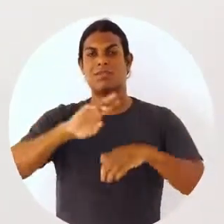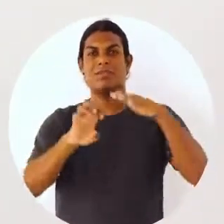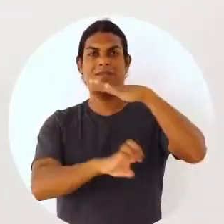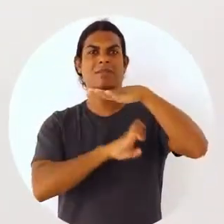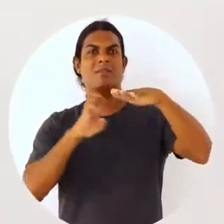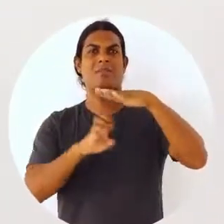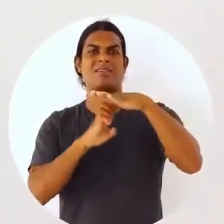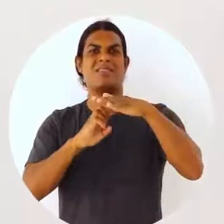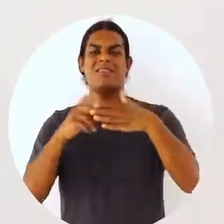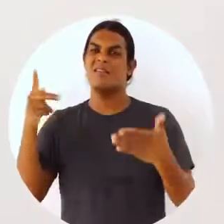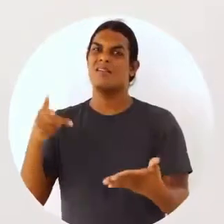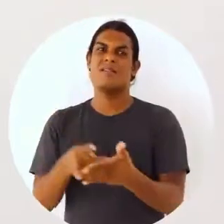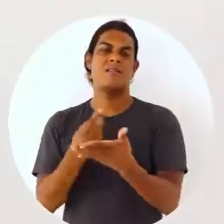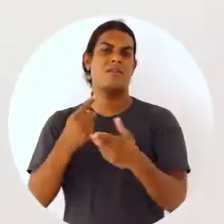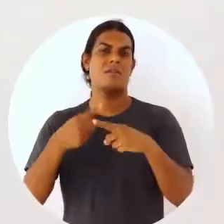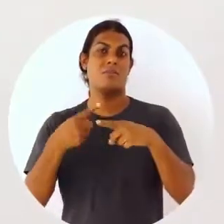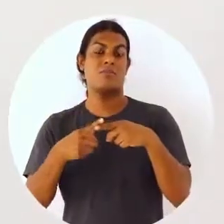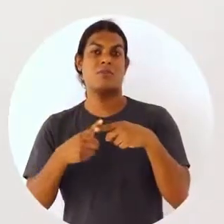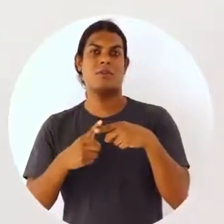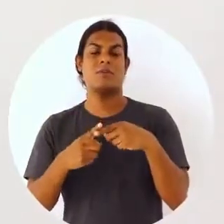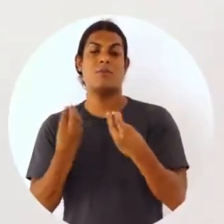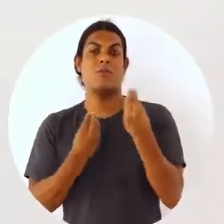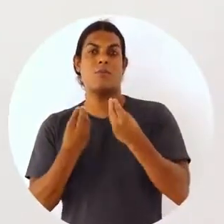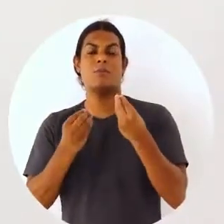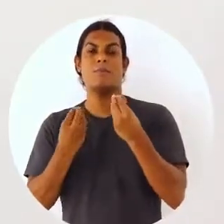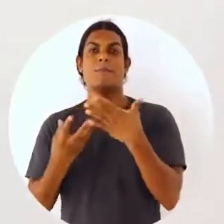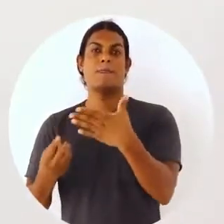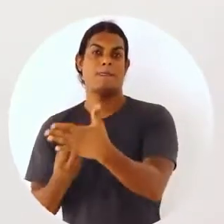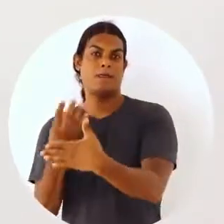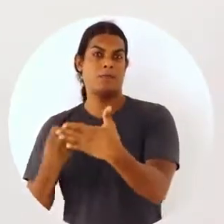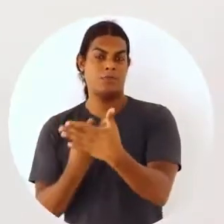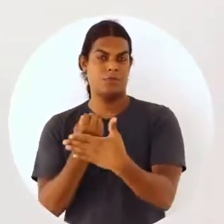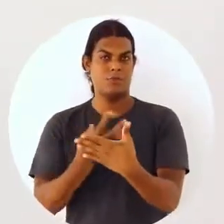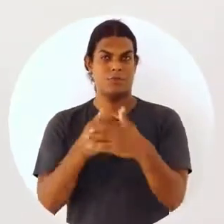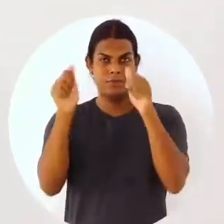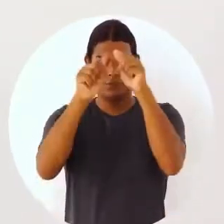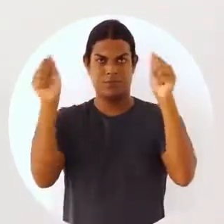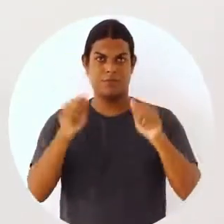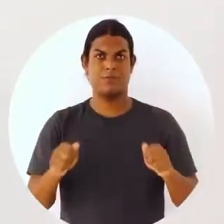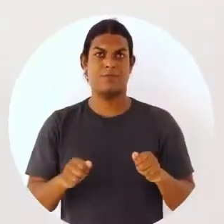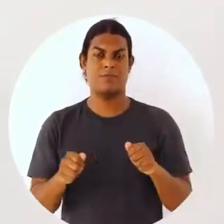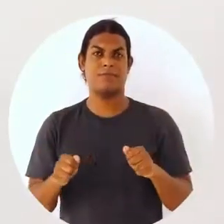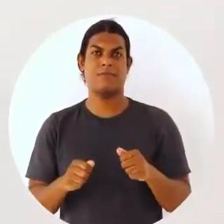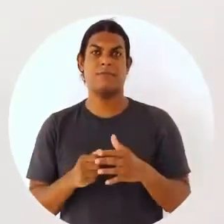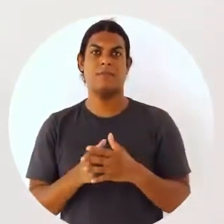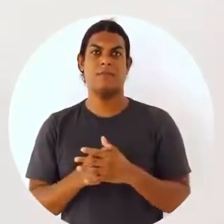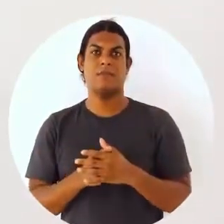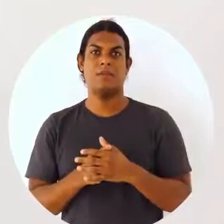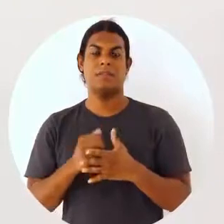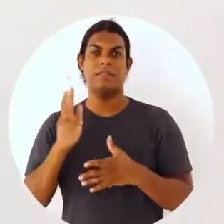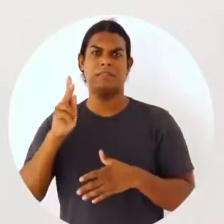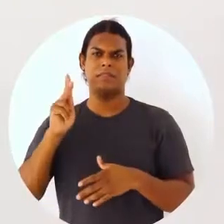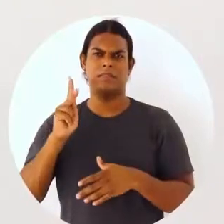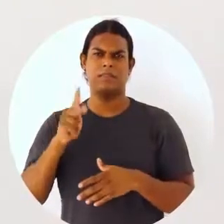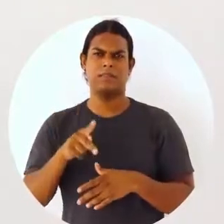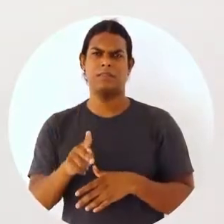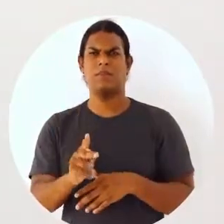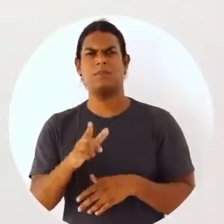precários. Ou seja, a produção, como ela era artesanal, apesar de que existia, em muitos